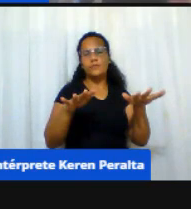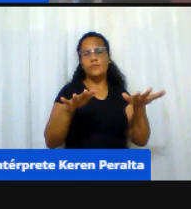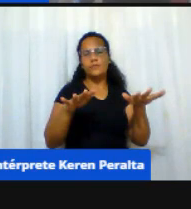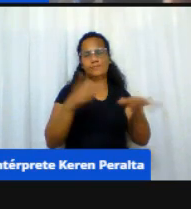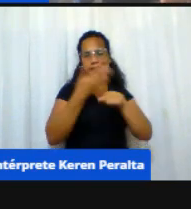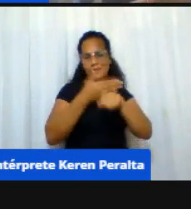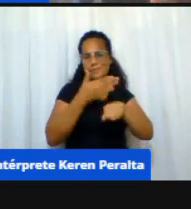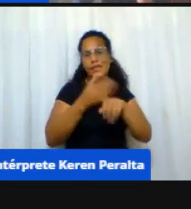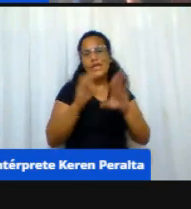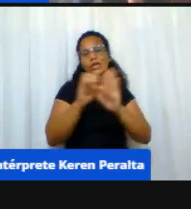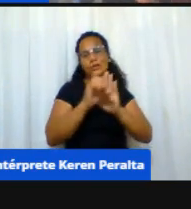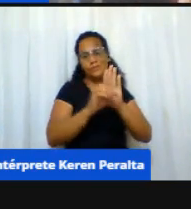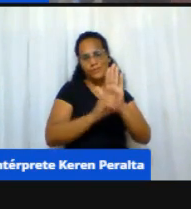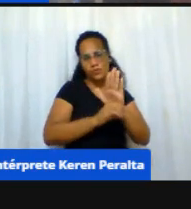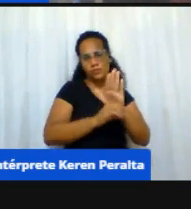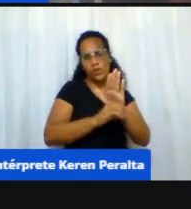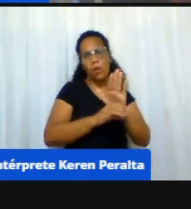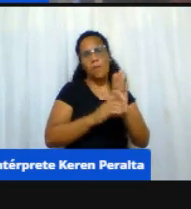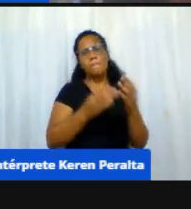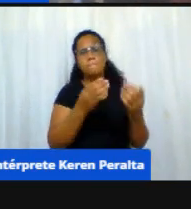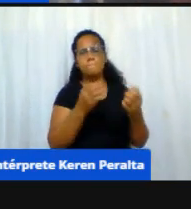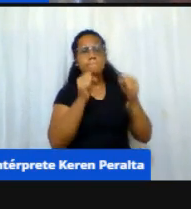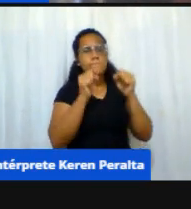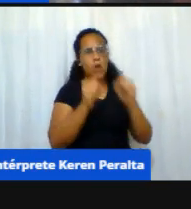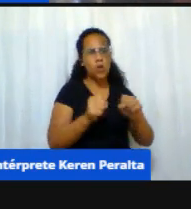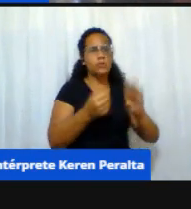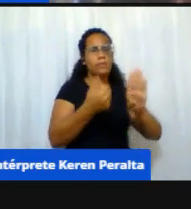seja por bimestres ou anos,